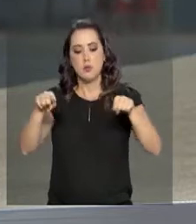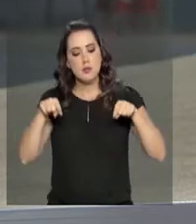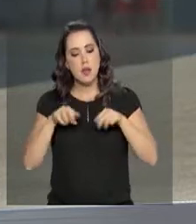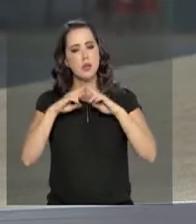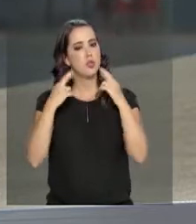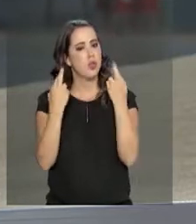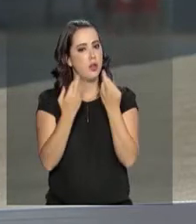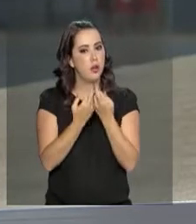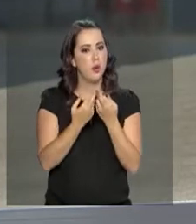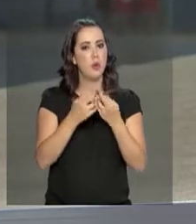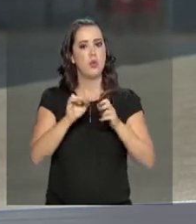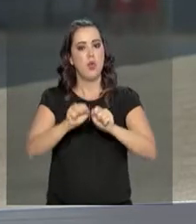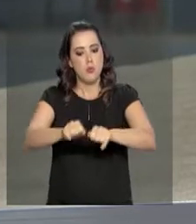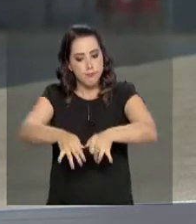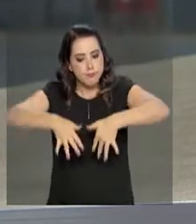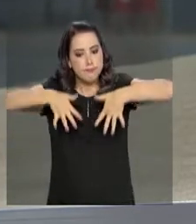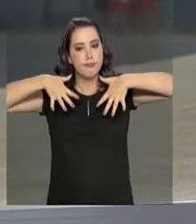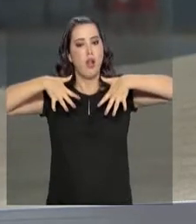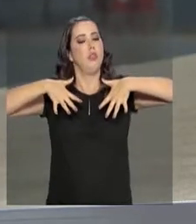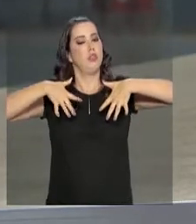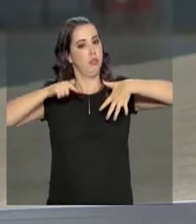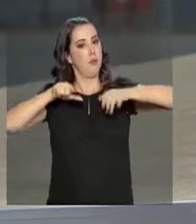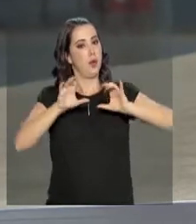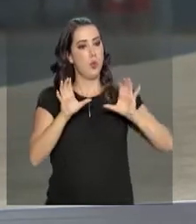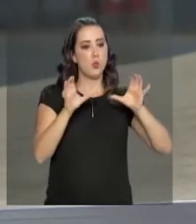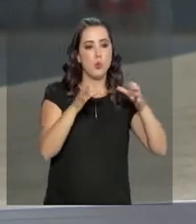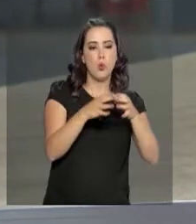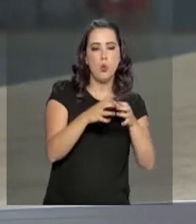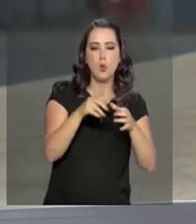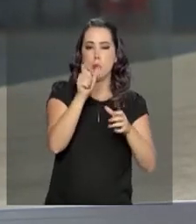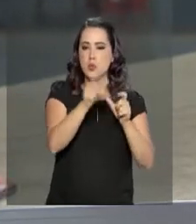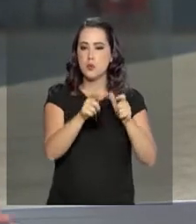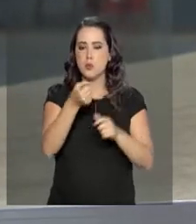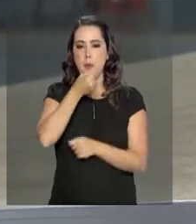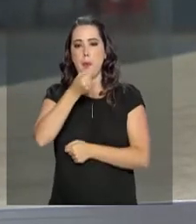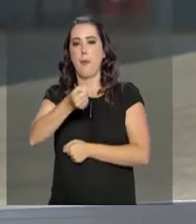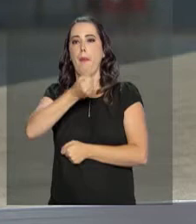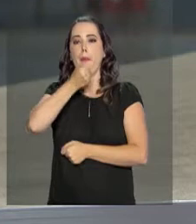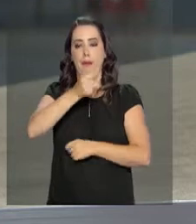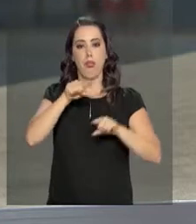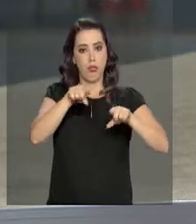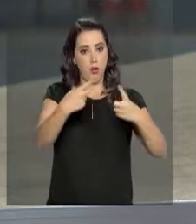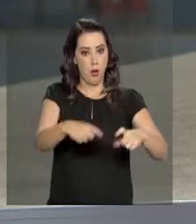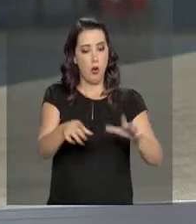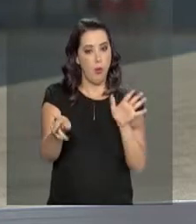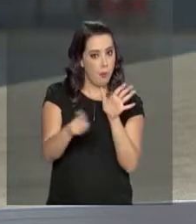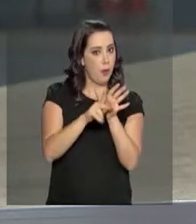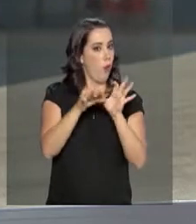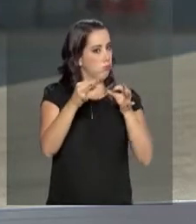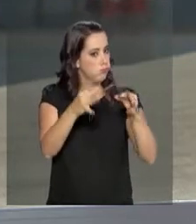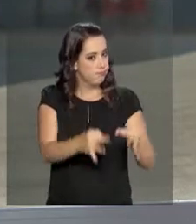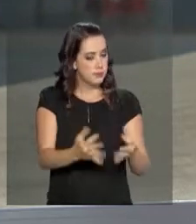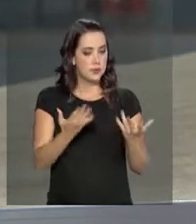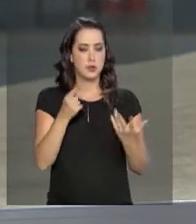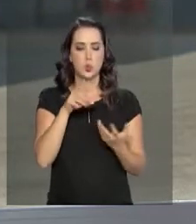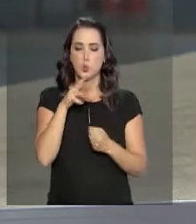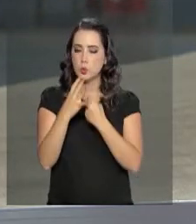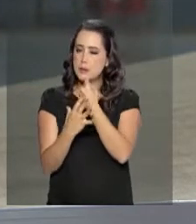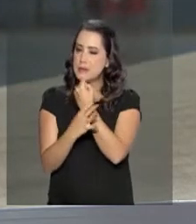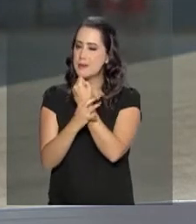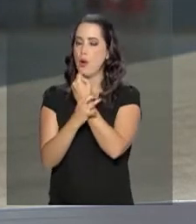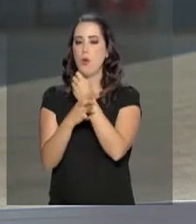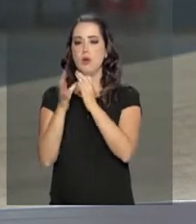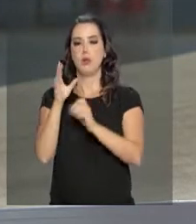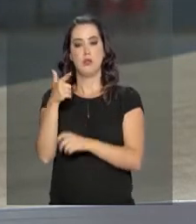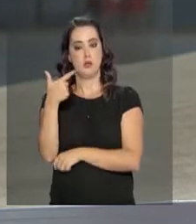auditórios inclusive o comitê de imprensa para os jornalistas e segundo o ministro padilha toda a segurança será feita lá